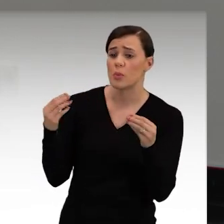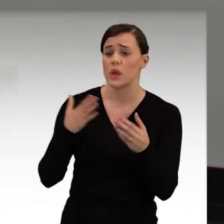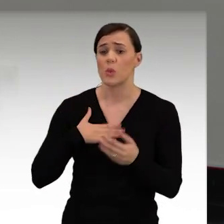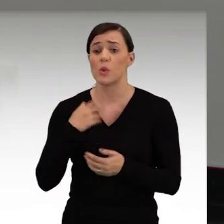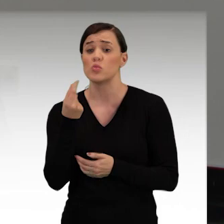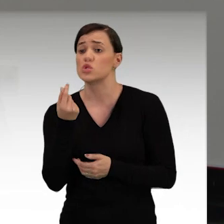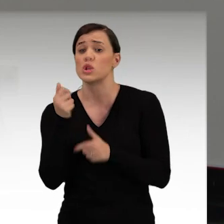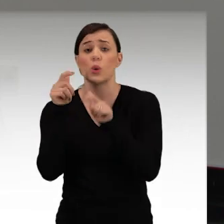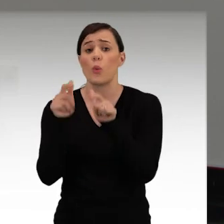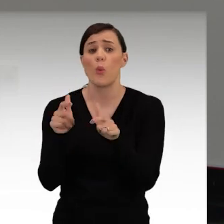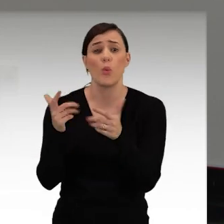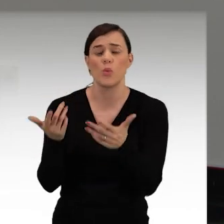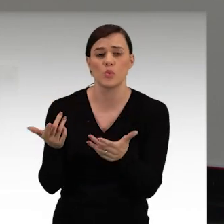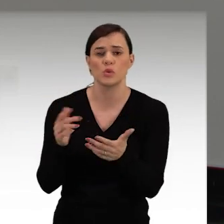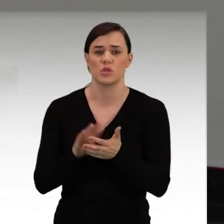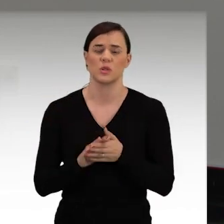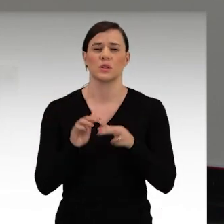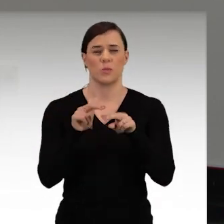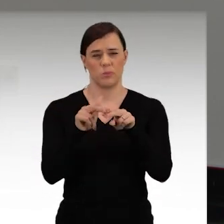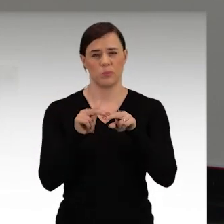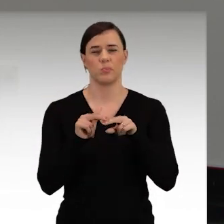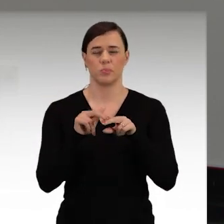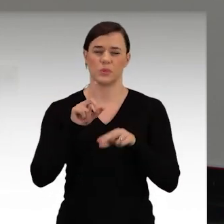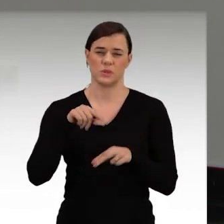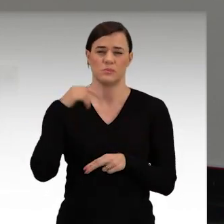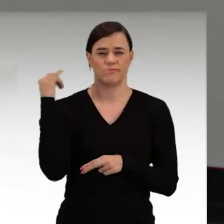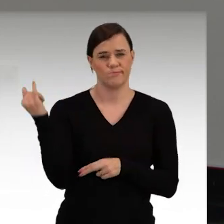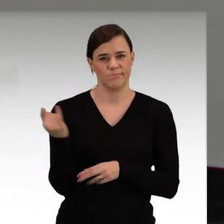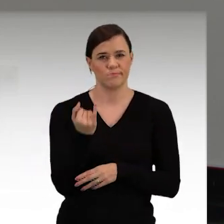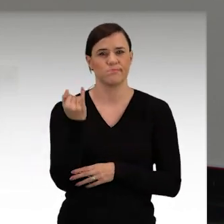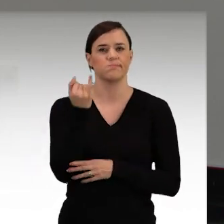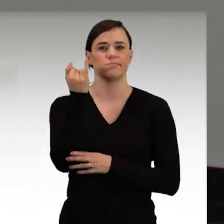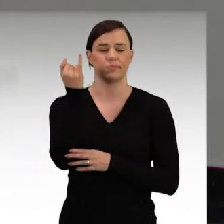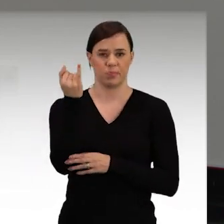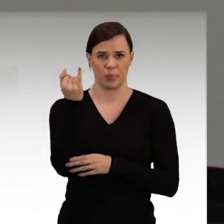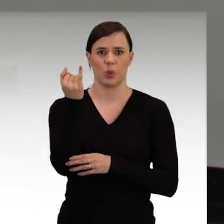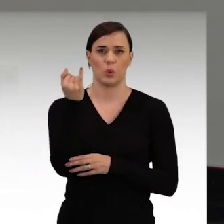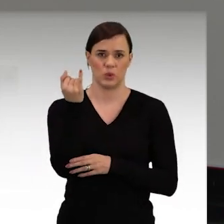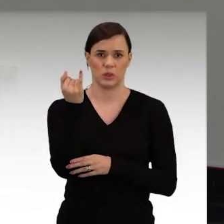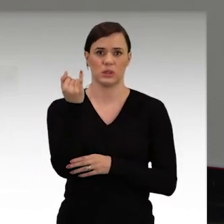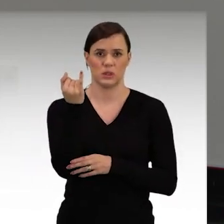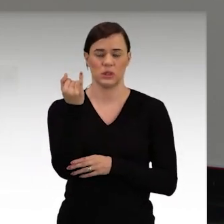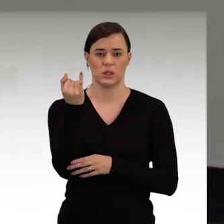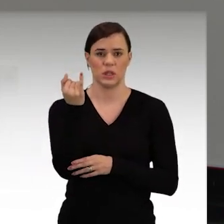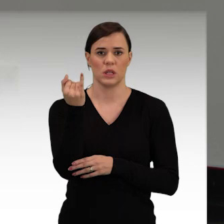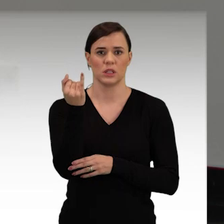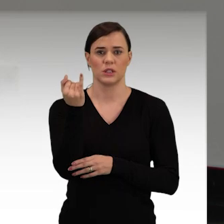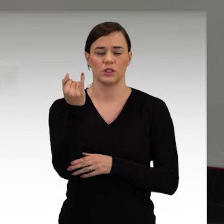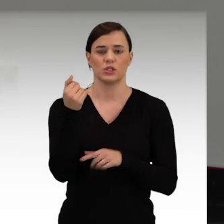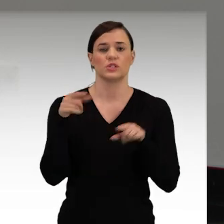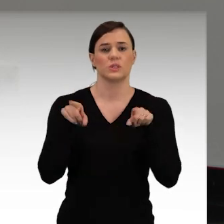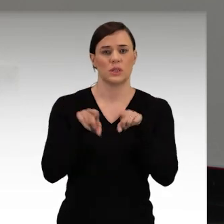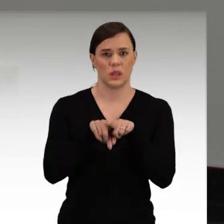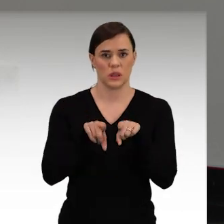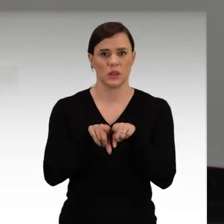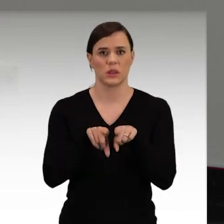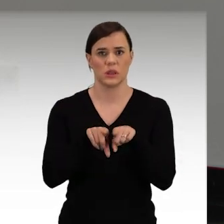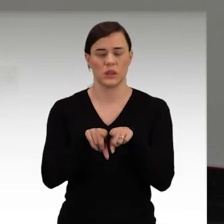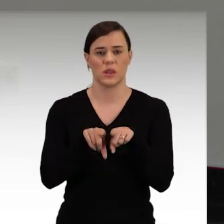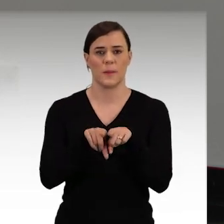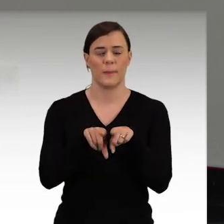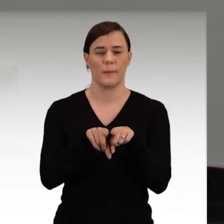meu dinheiro, onde está? Acho que esse é um ponto super importante para ser destacado dentro, né? E dentre